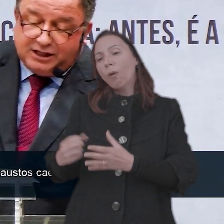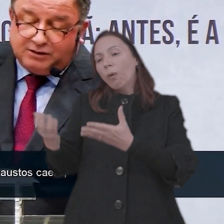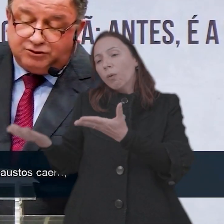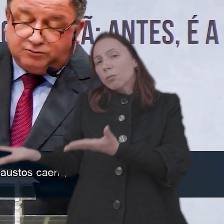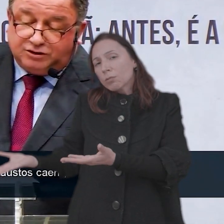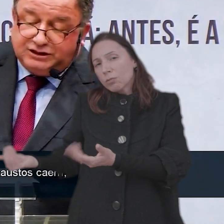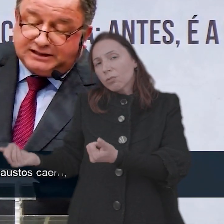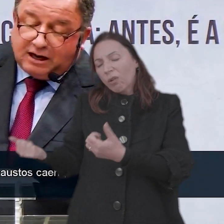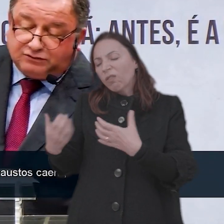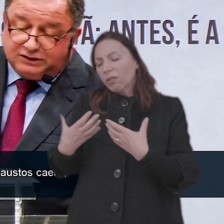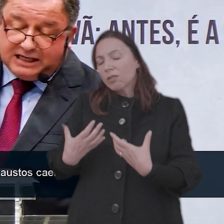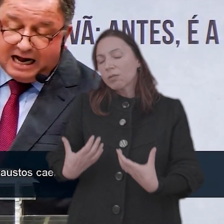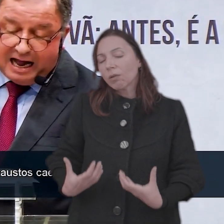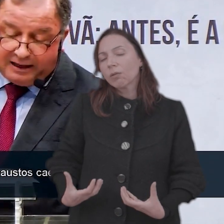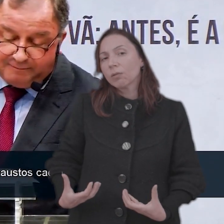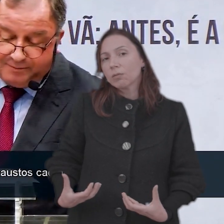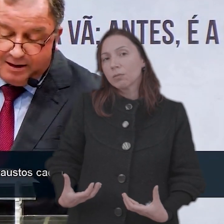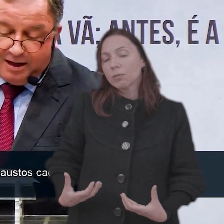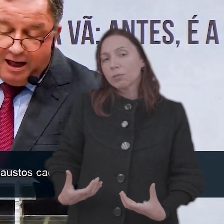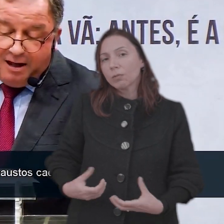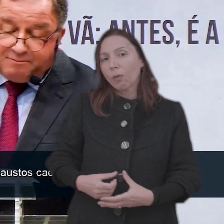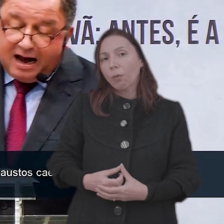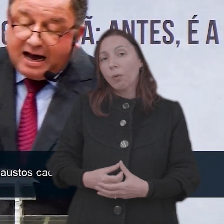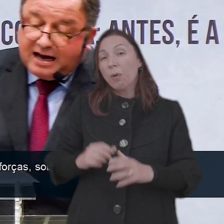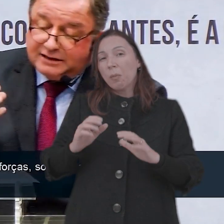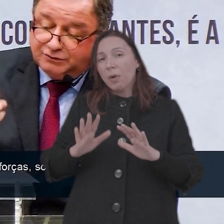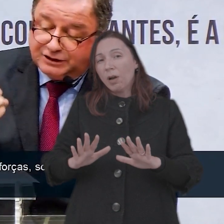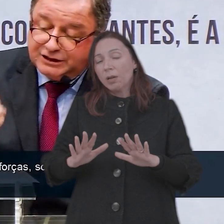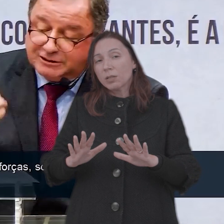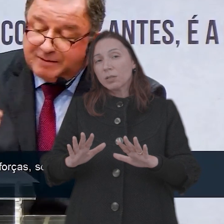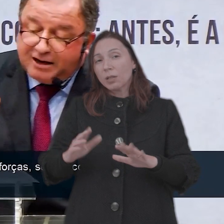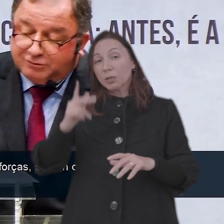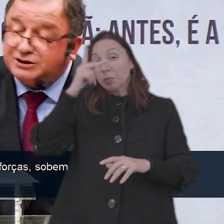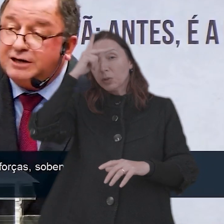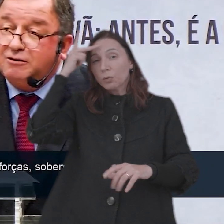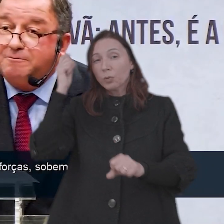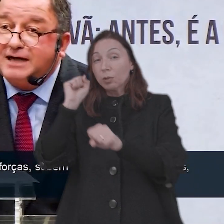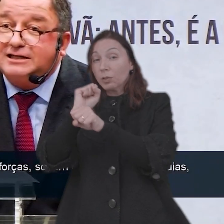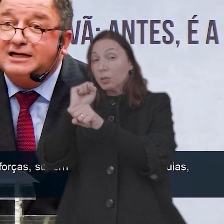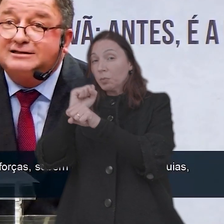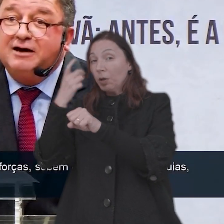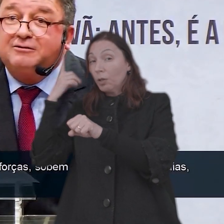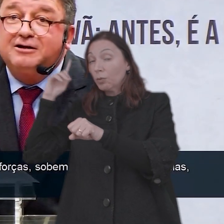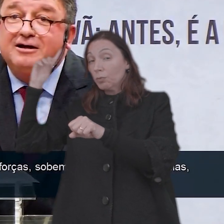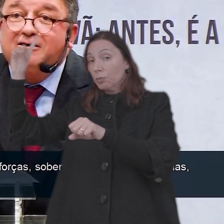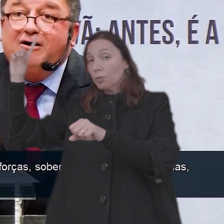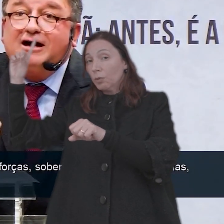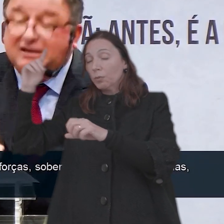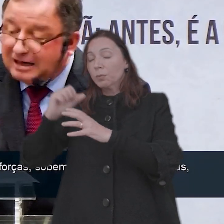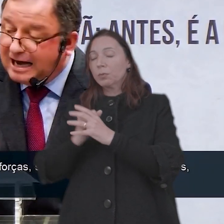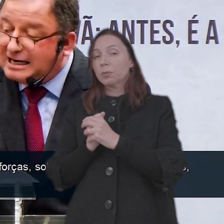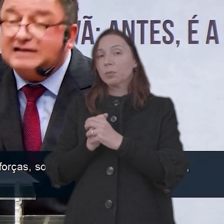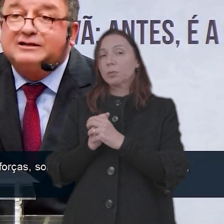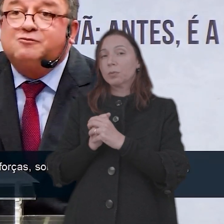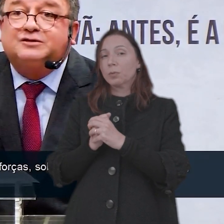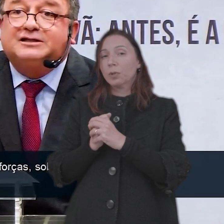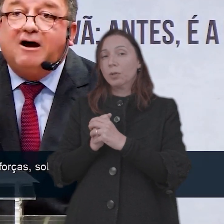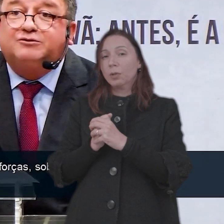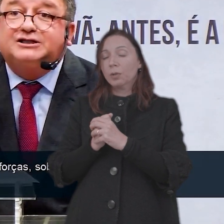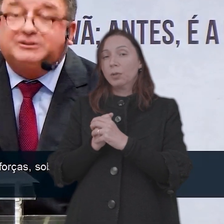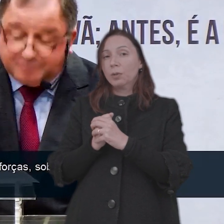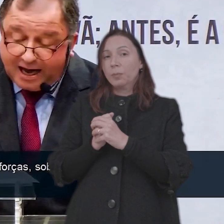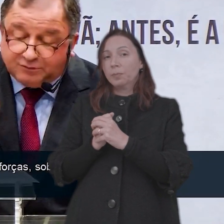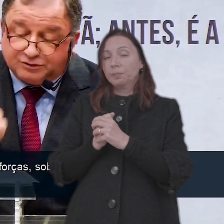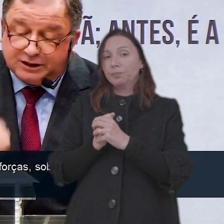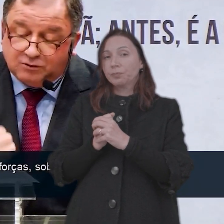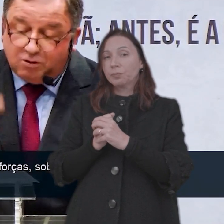se fatigam, e os moços de exaustos caem. Mas os que esperam no Senhor, presta atenção, olha a ligação com os